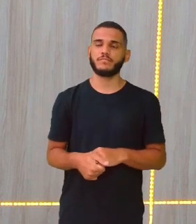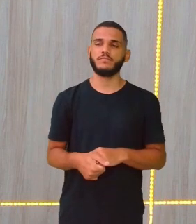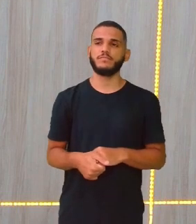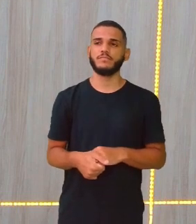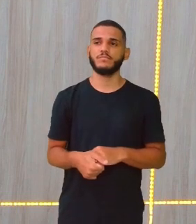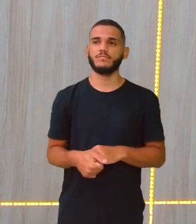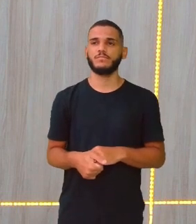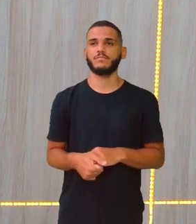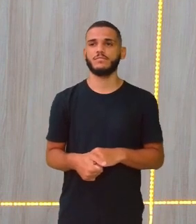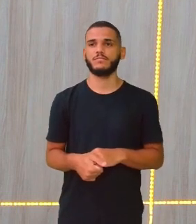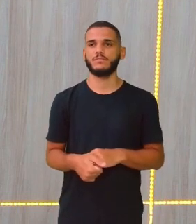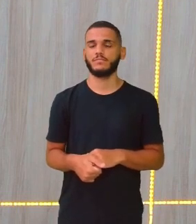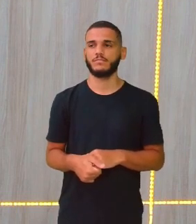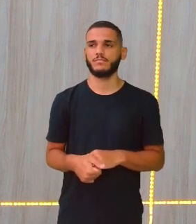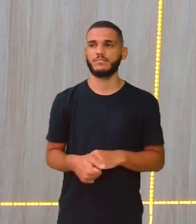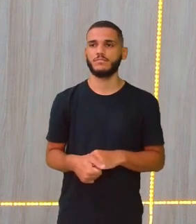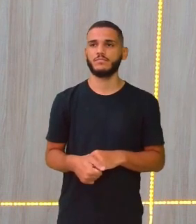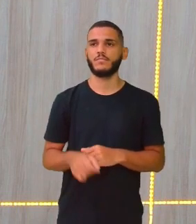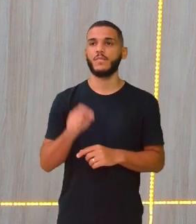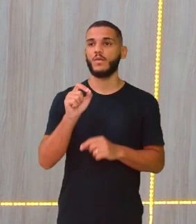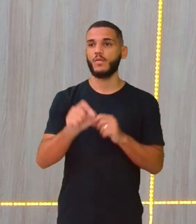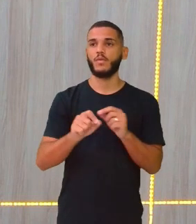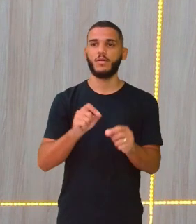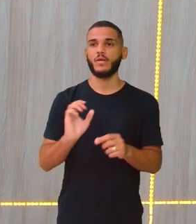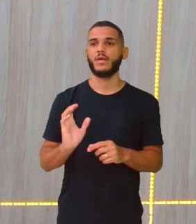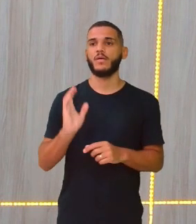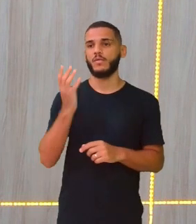tá? O que é que acontece?